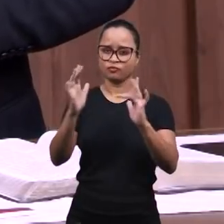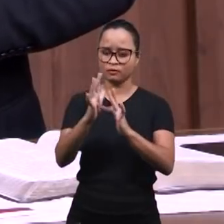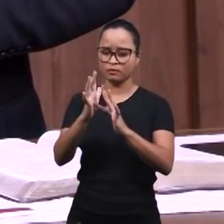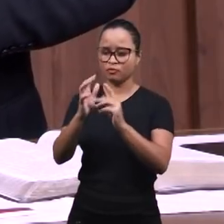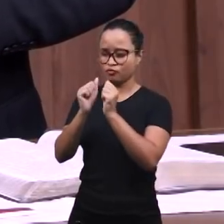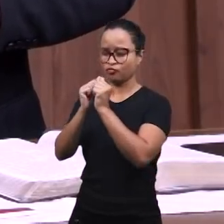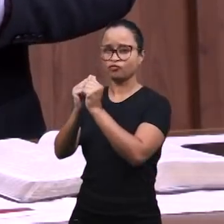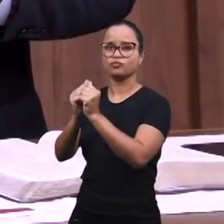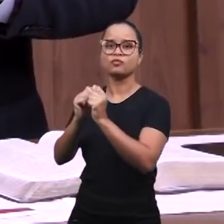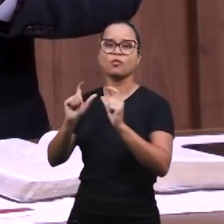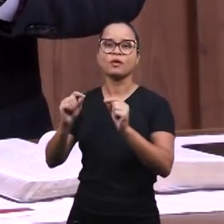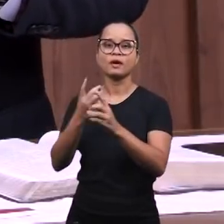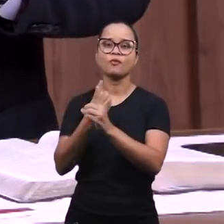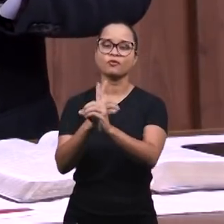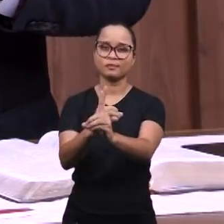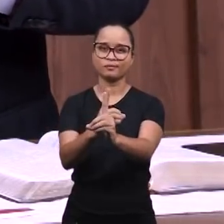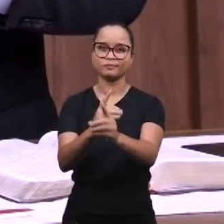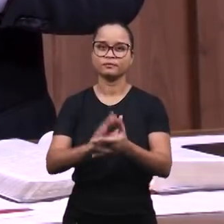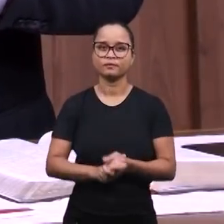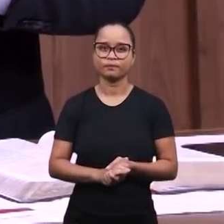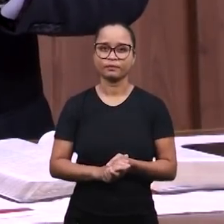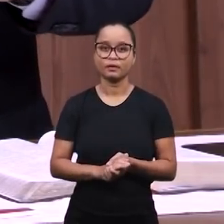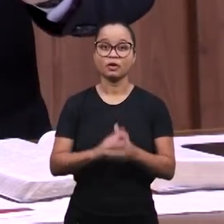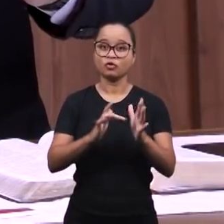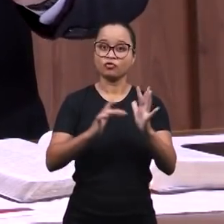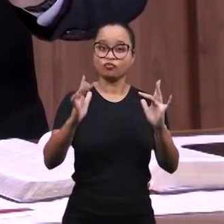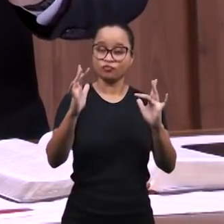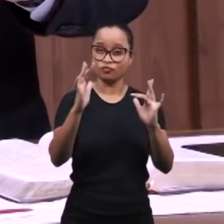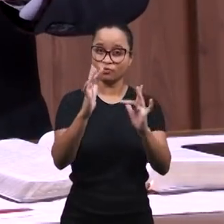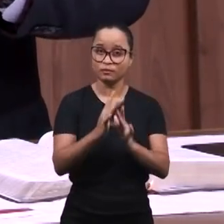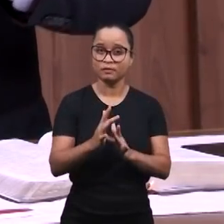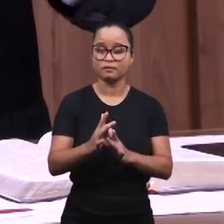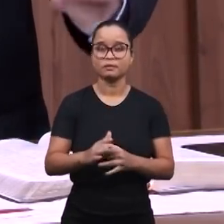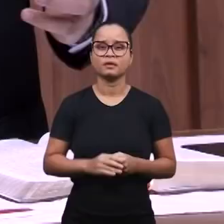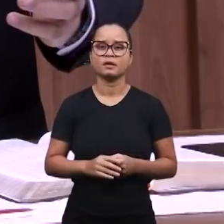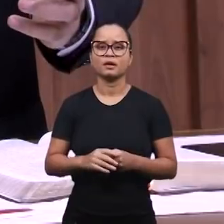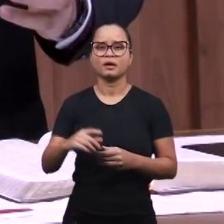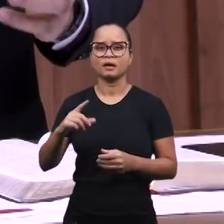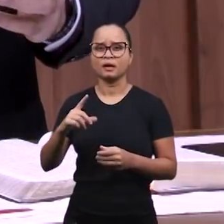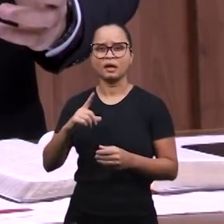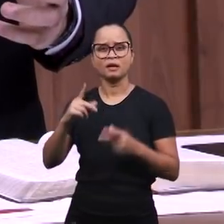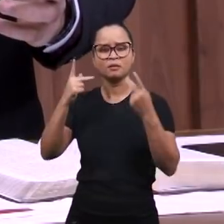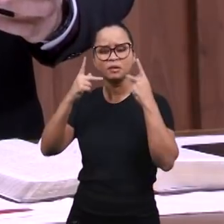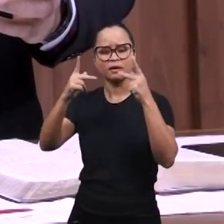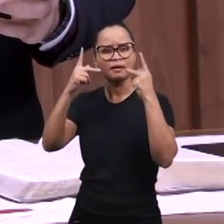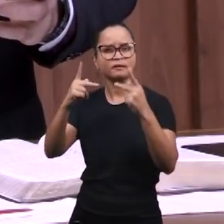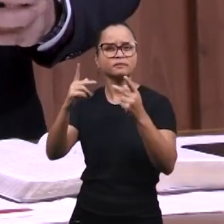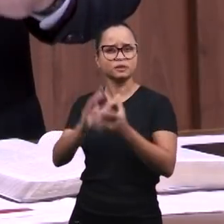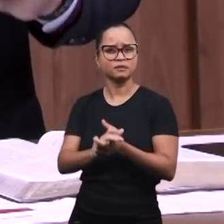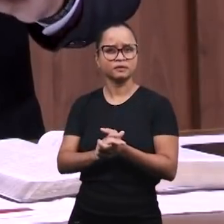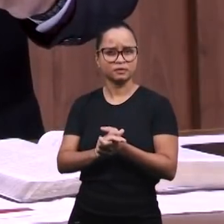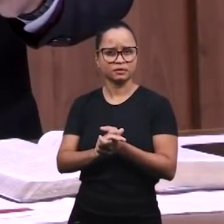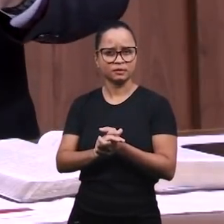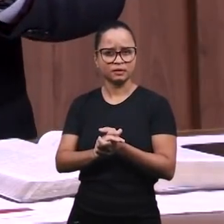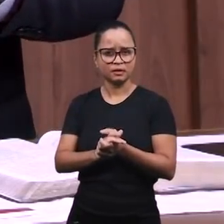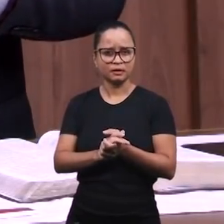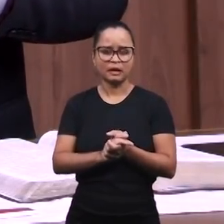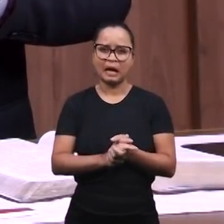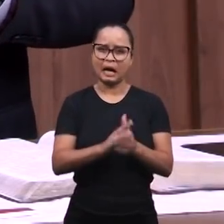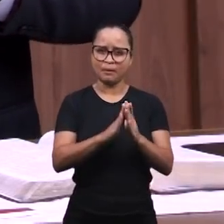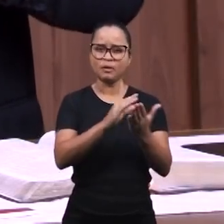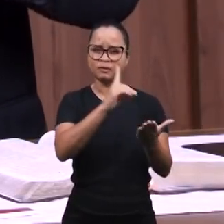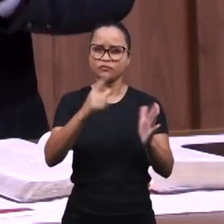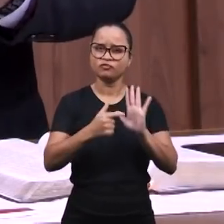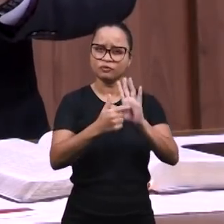discípulos. O Senhor Jesus, ele costumava pregar. Diversas vezes a Bíblia apresenta momentos em que ele